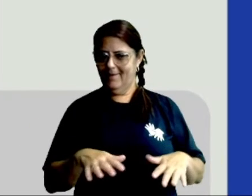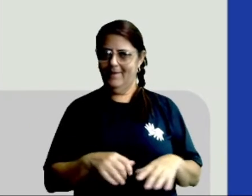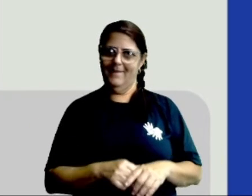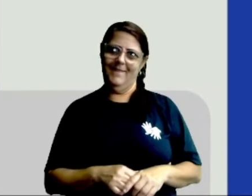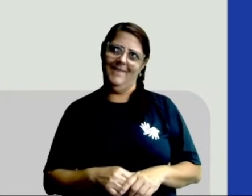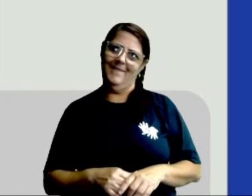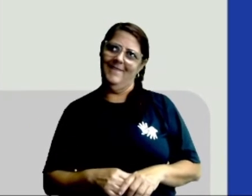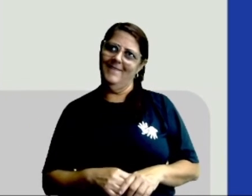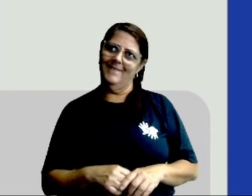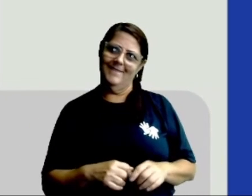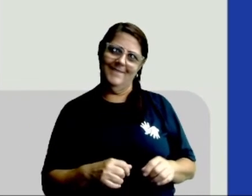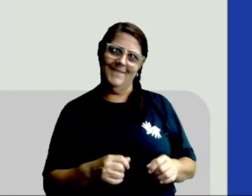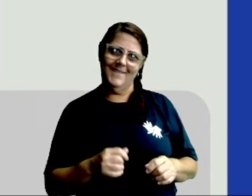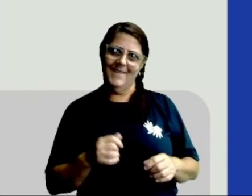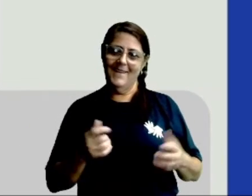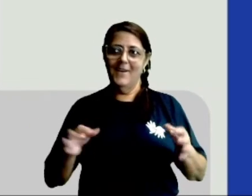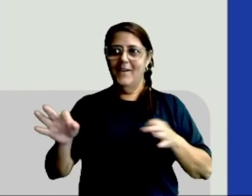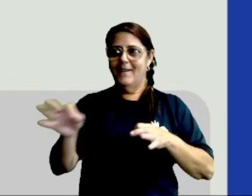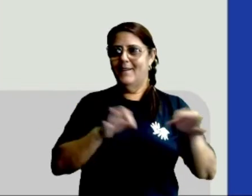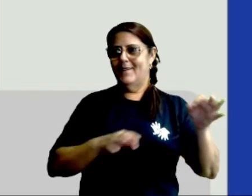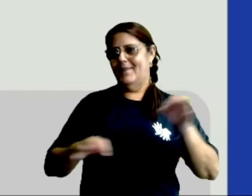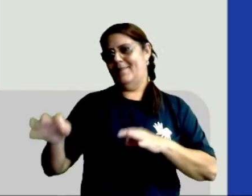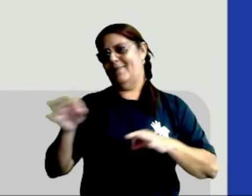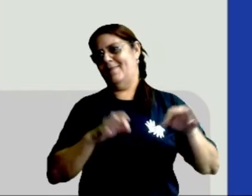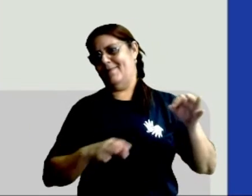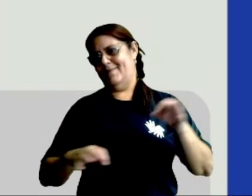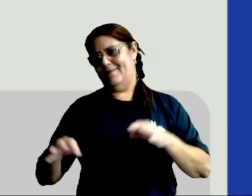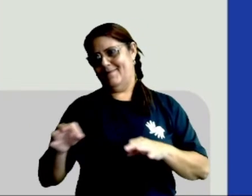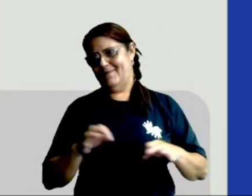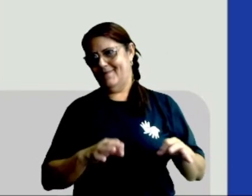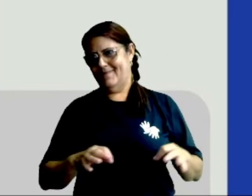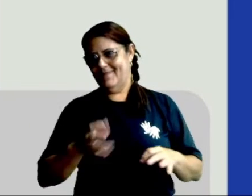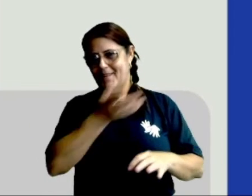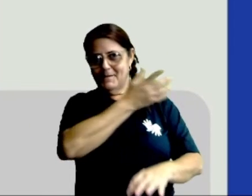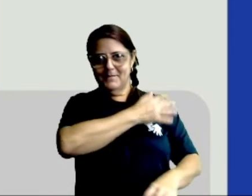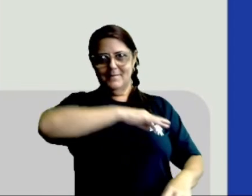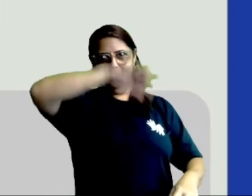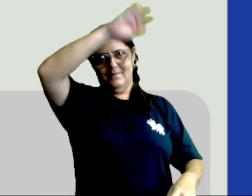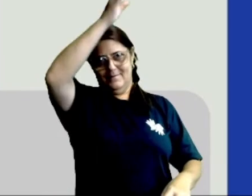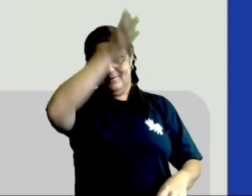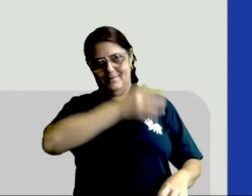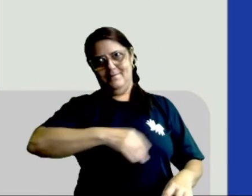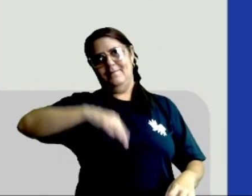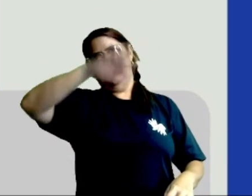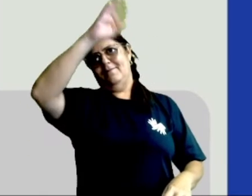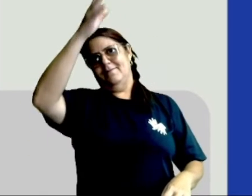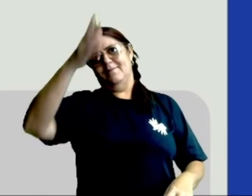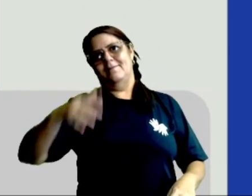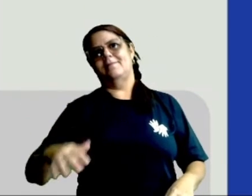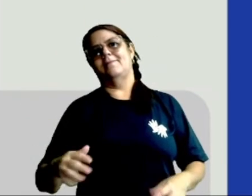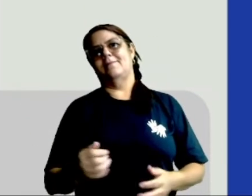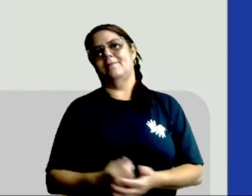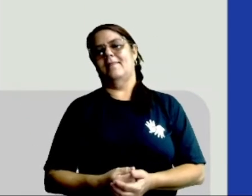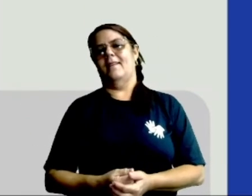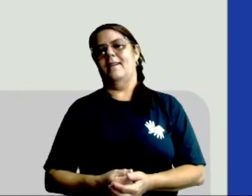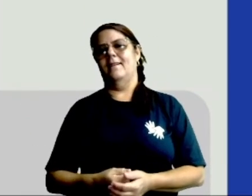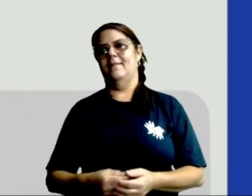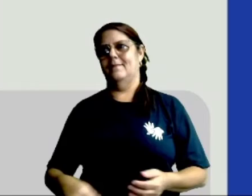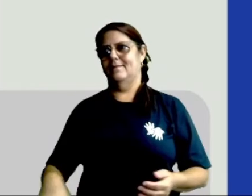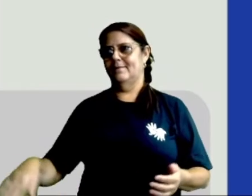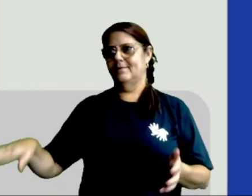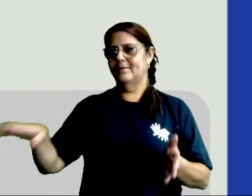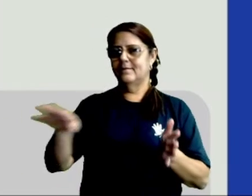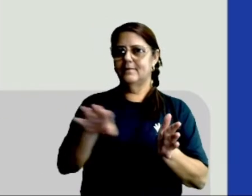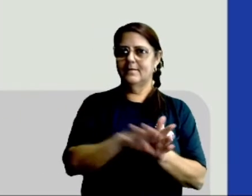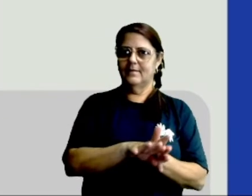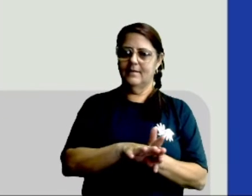em direção uma à outra, formando essas grandes cadeias de montanhas, né? Então, vindo em direção ao